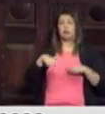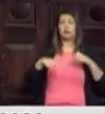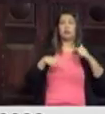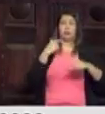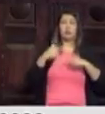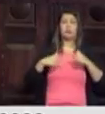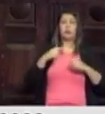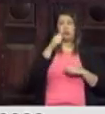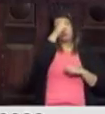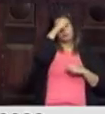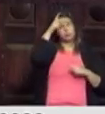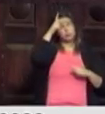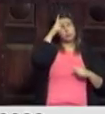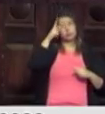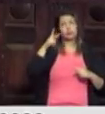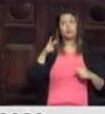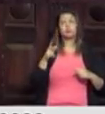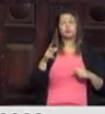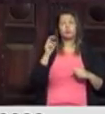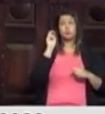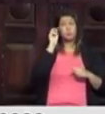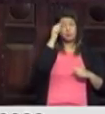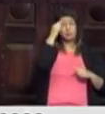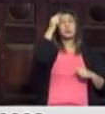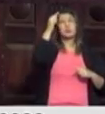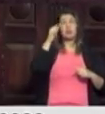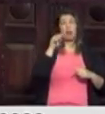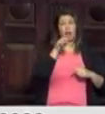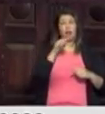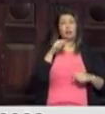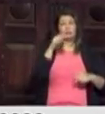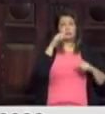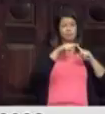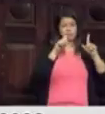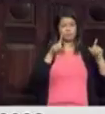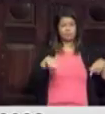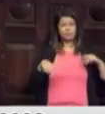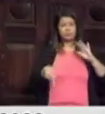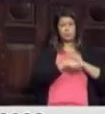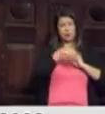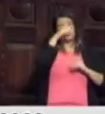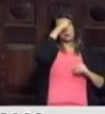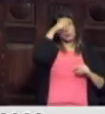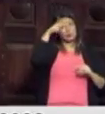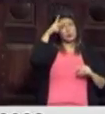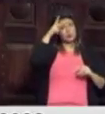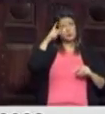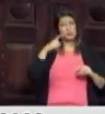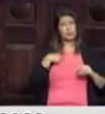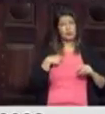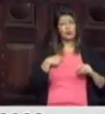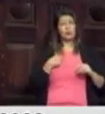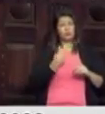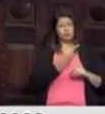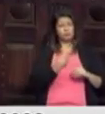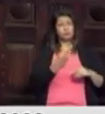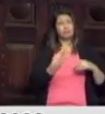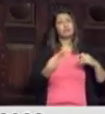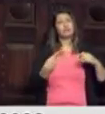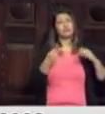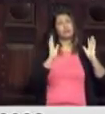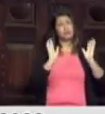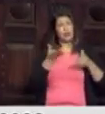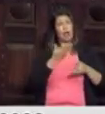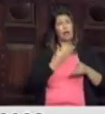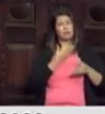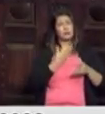redizer, olhando no olho do servidor do município a quem eu conheço e a quem eu trabalhei ombro a ombro, lado a lado, por quase